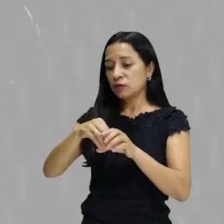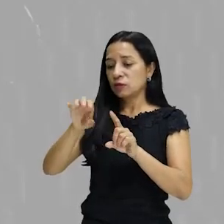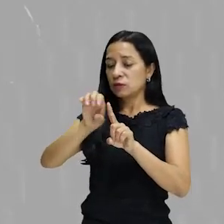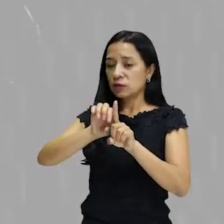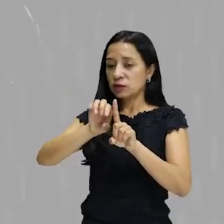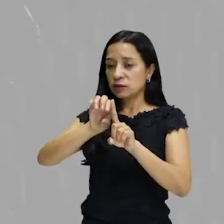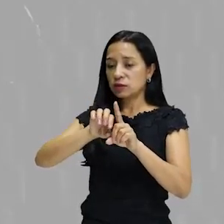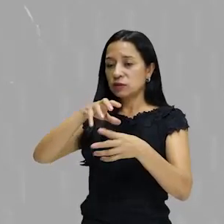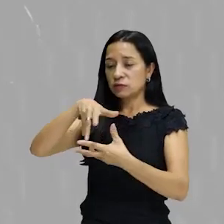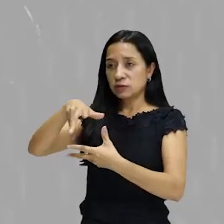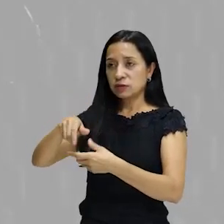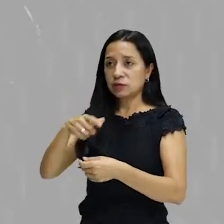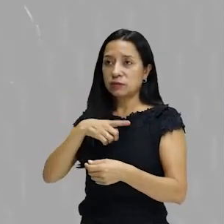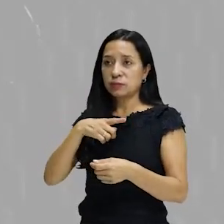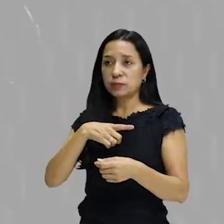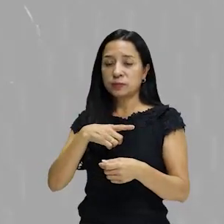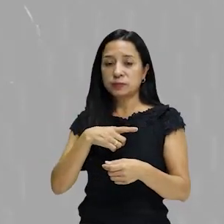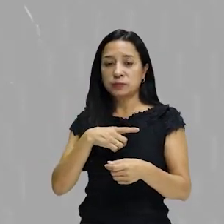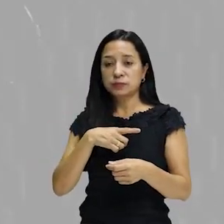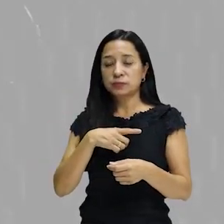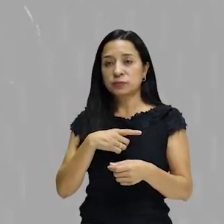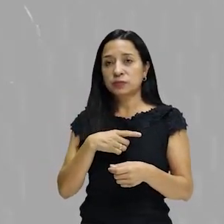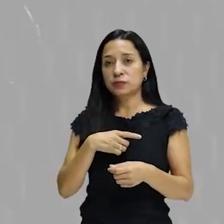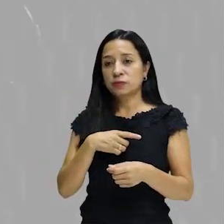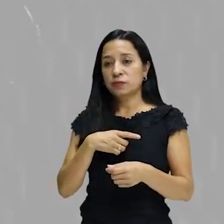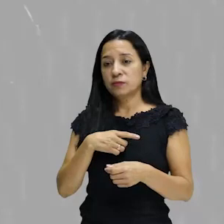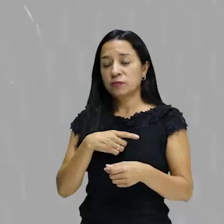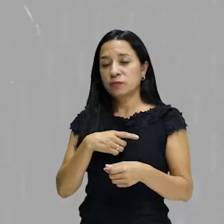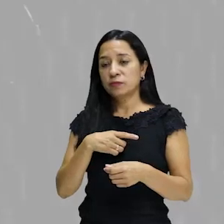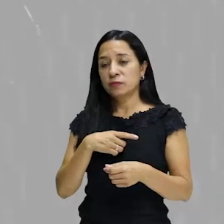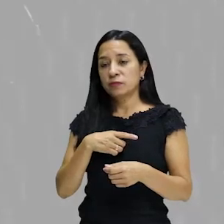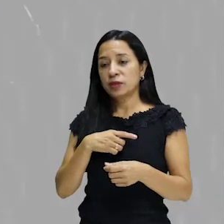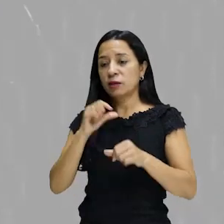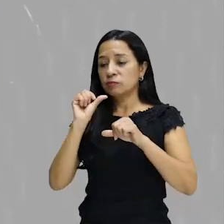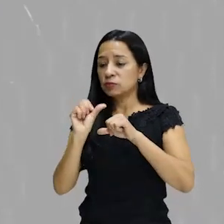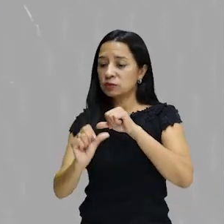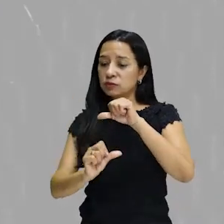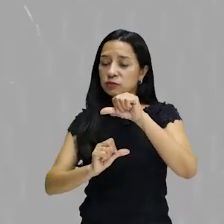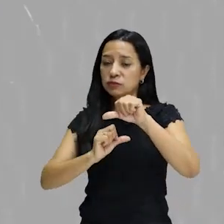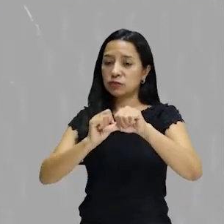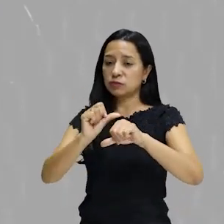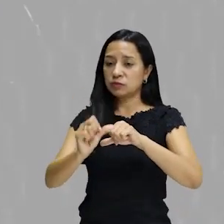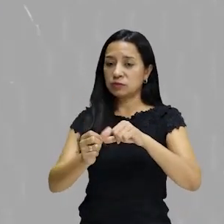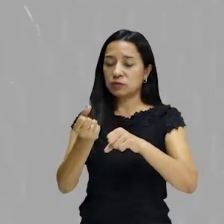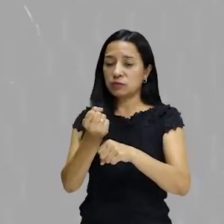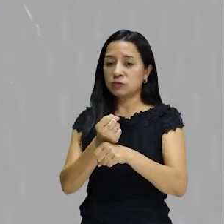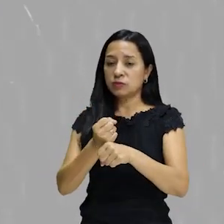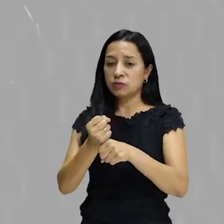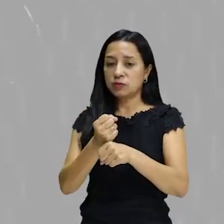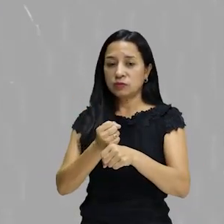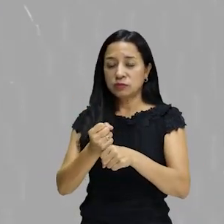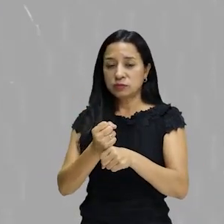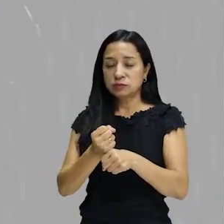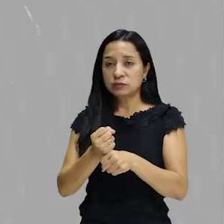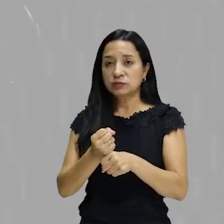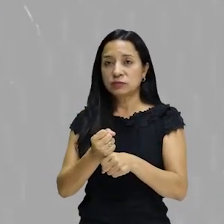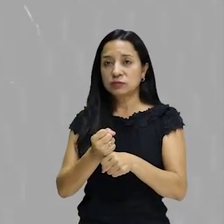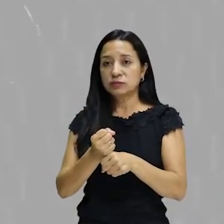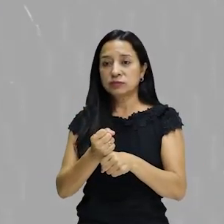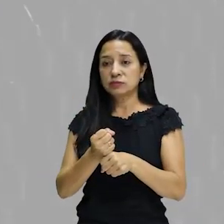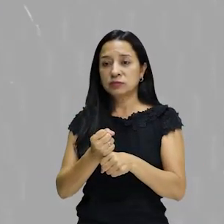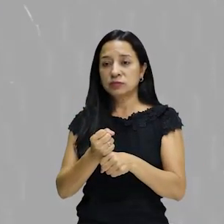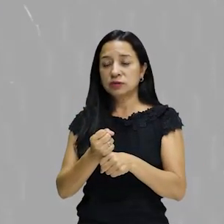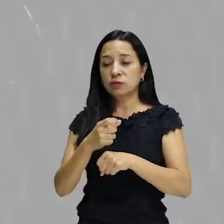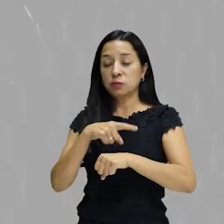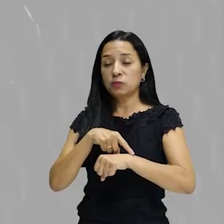terrestre, eles vão ter a virada de ano, vão fazer o ano, que é a revolução total, em menos